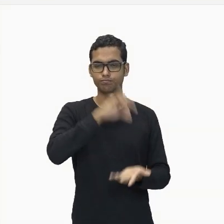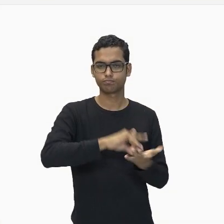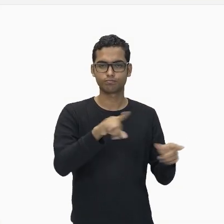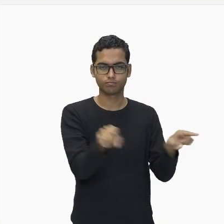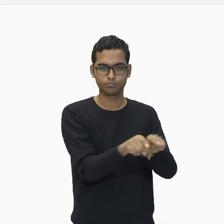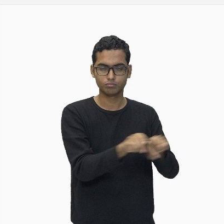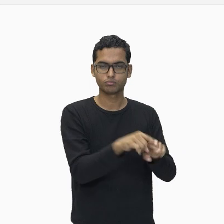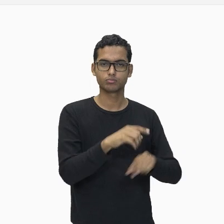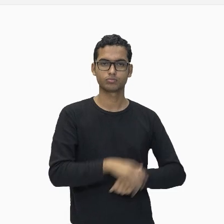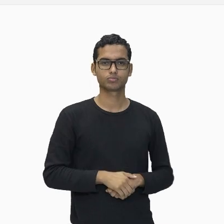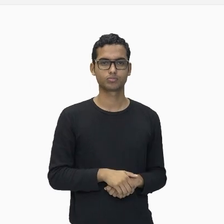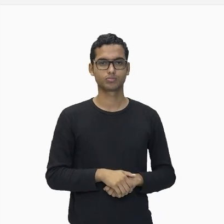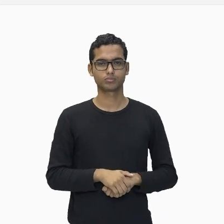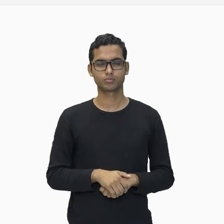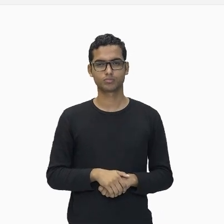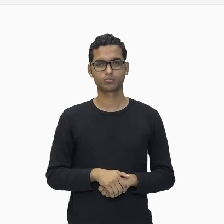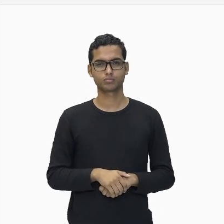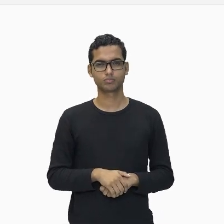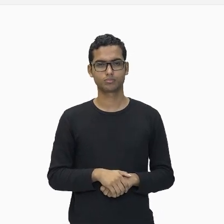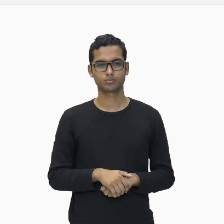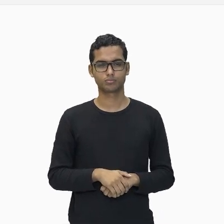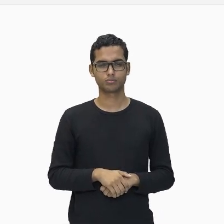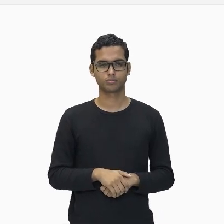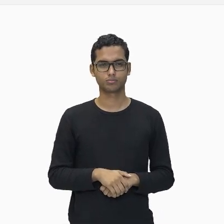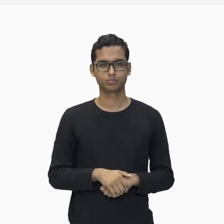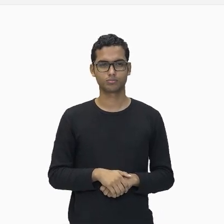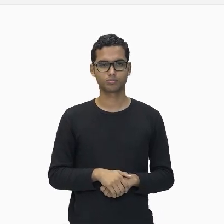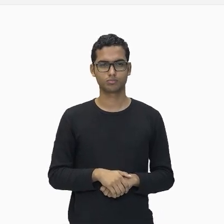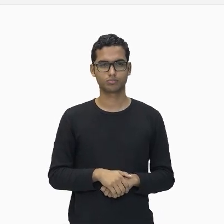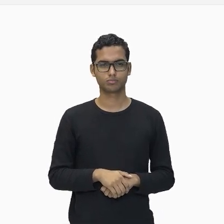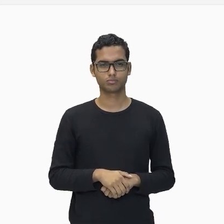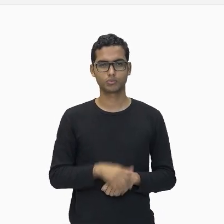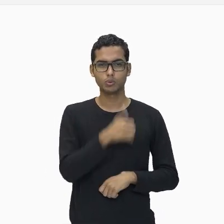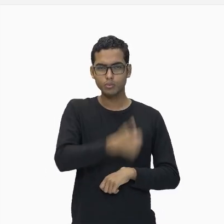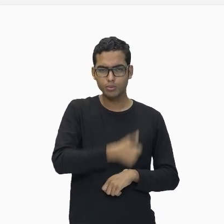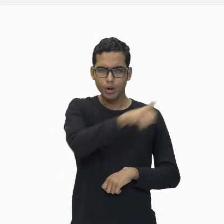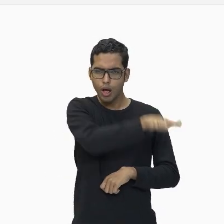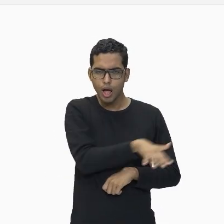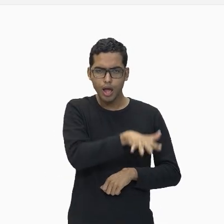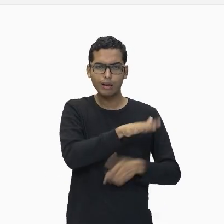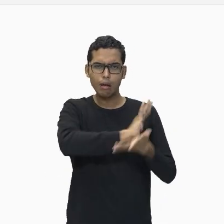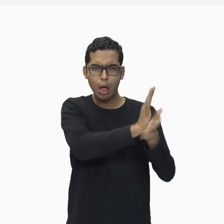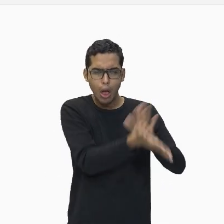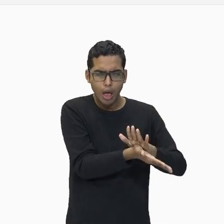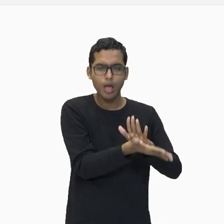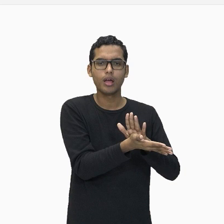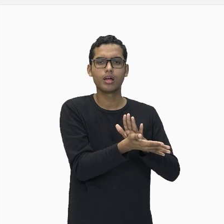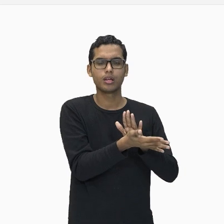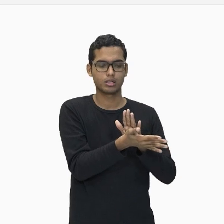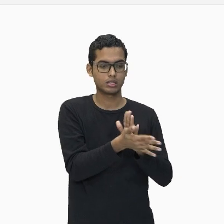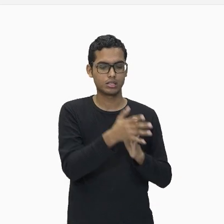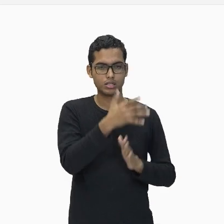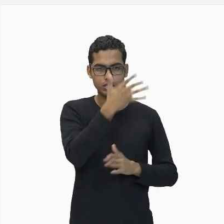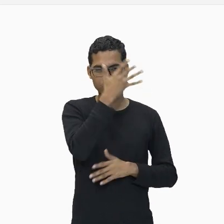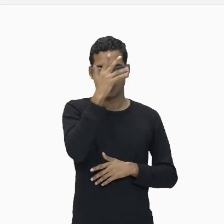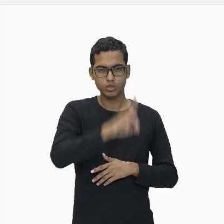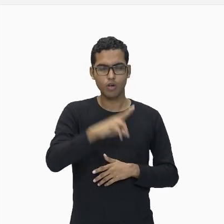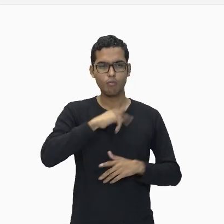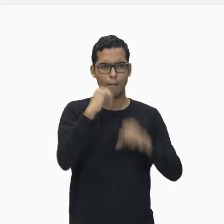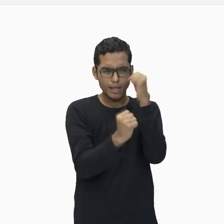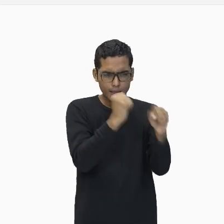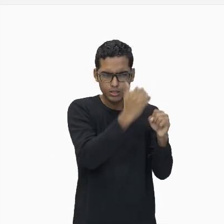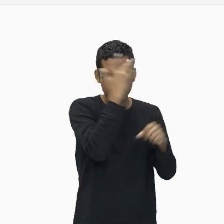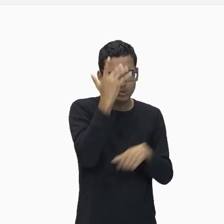adiante. O primeiro campo de extermínio foi o de Chełmno, inaugurado em